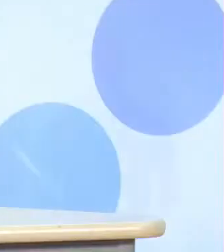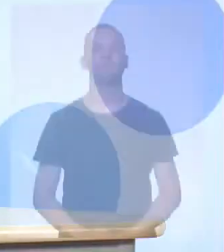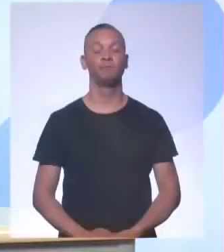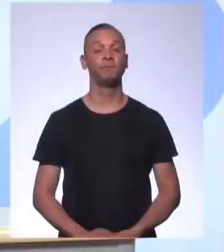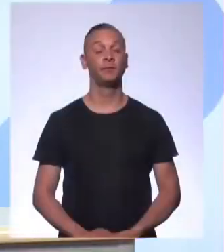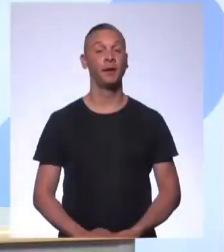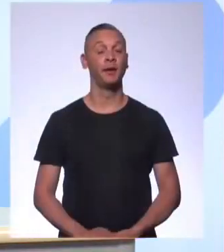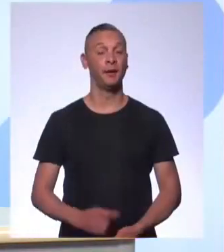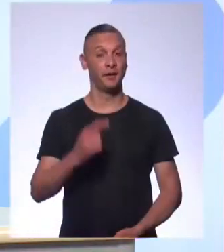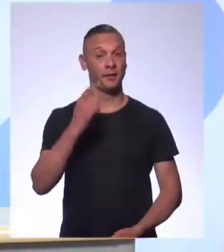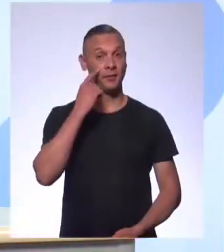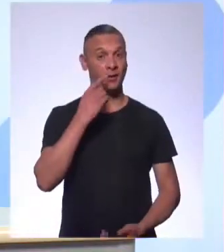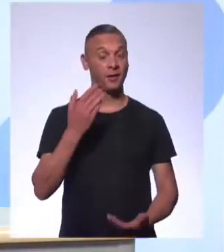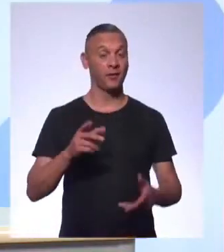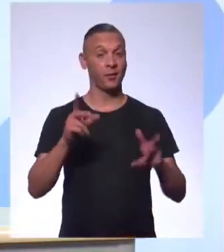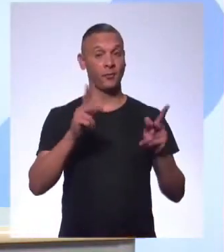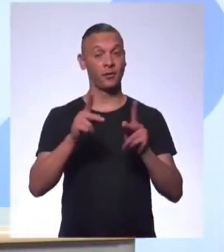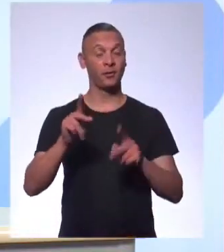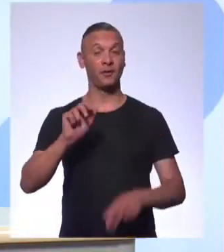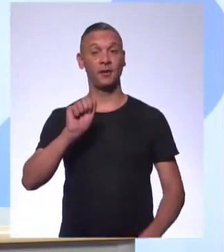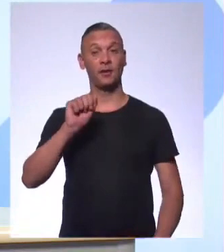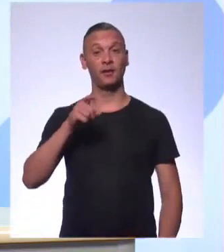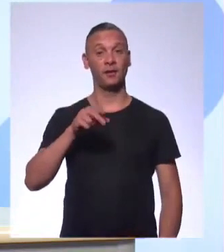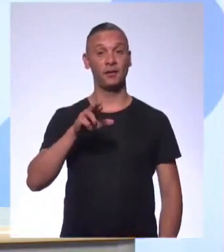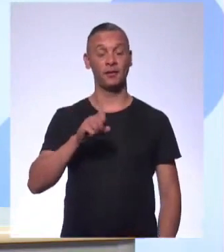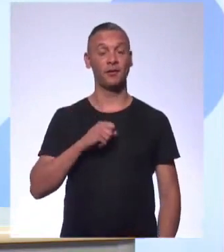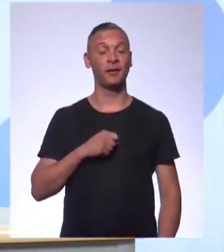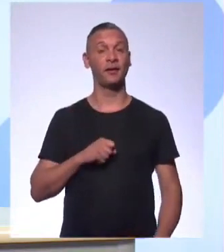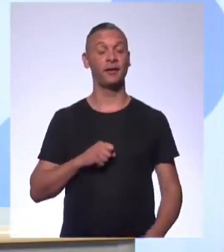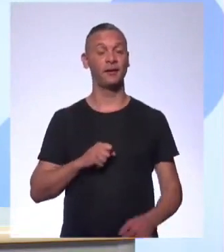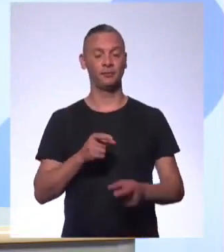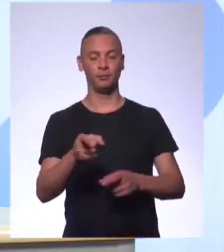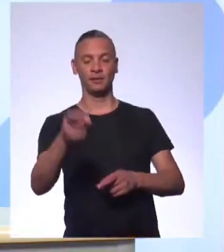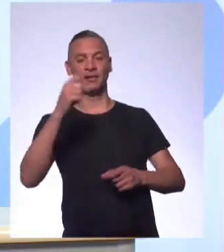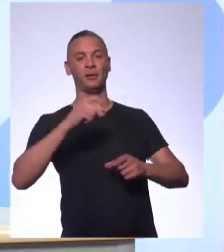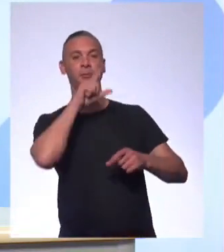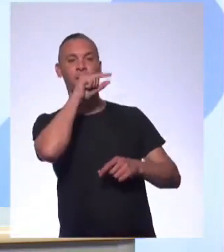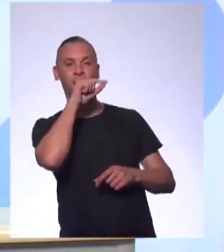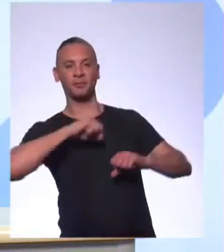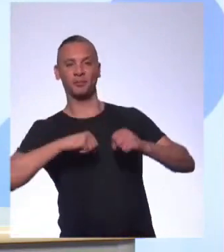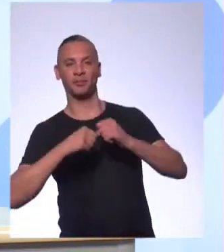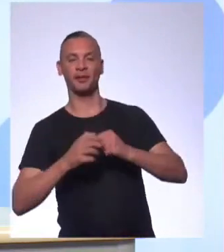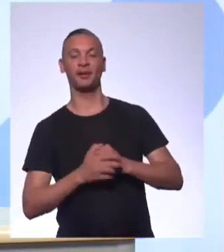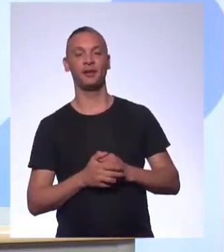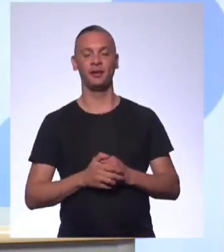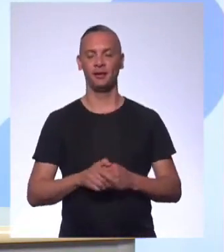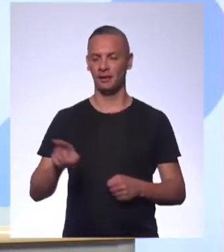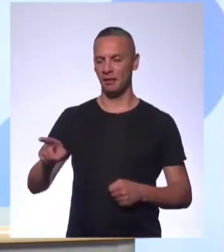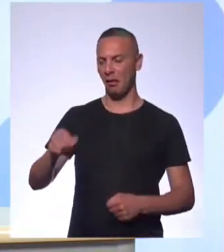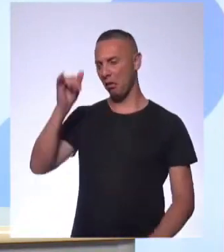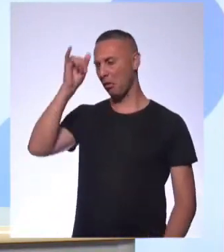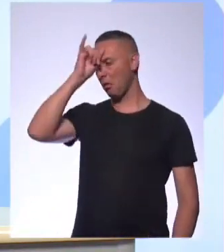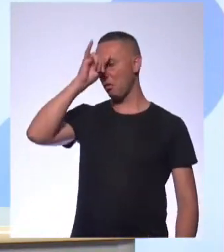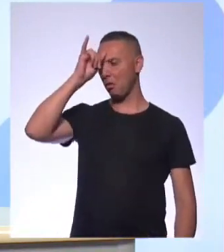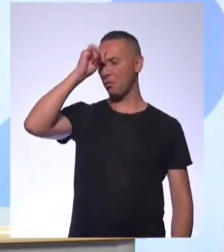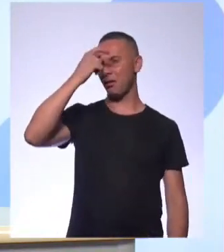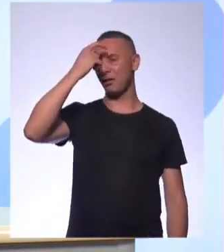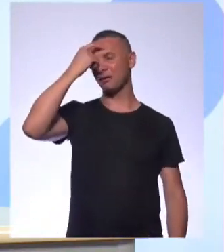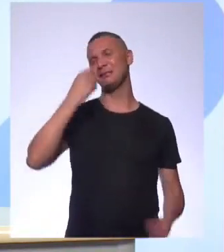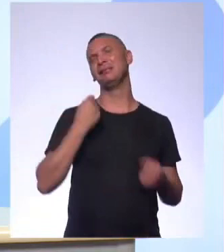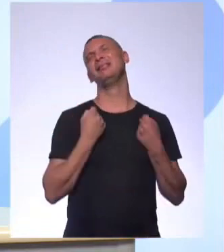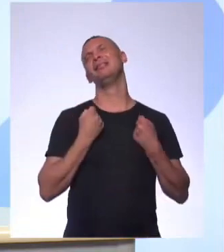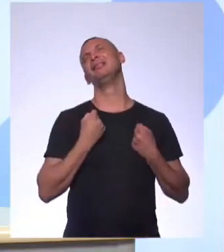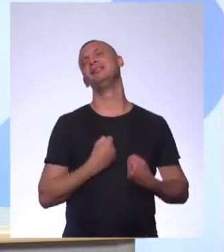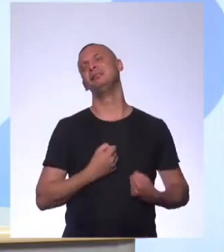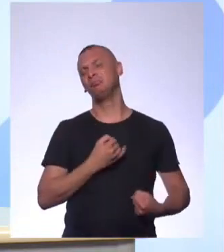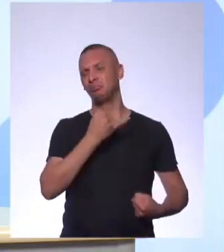Aí vamos lá. A prof. Andréia fala, assassino de pintinho. O Gilberto, o aluno, um cara bobo com consciência pesada por ter